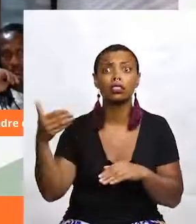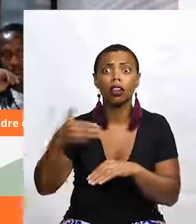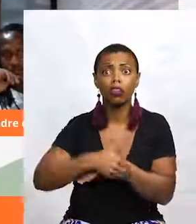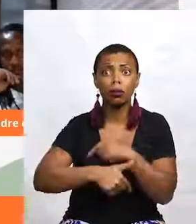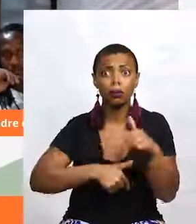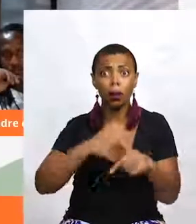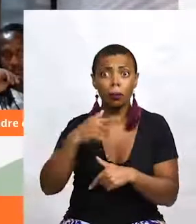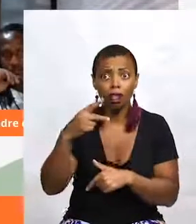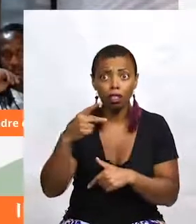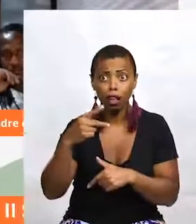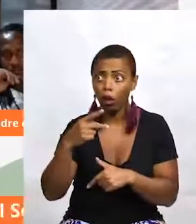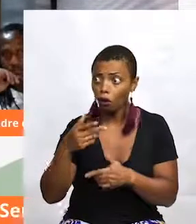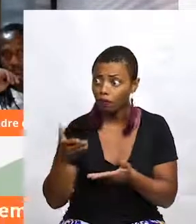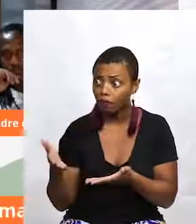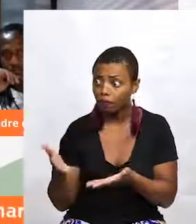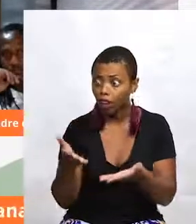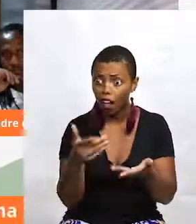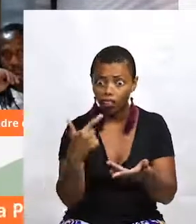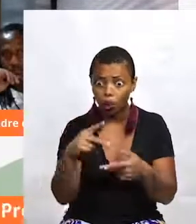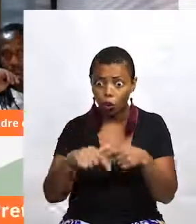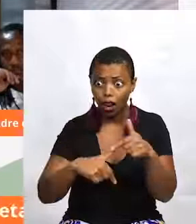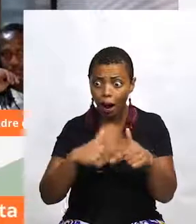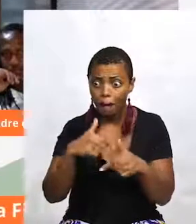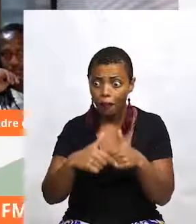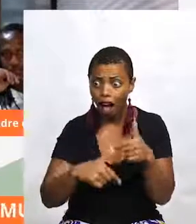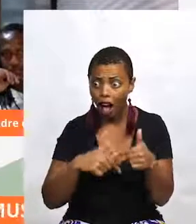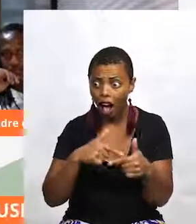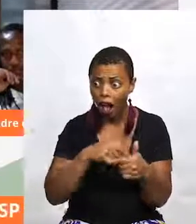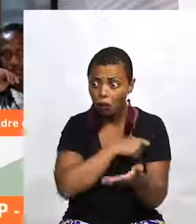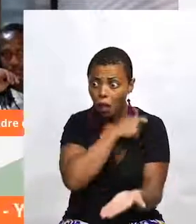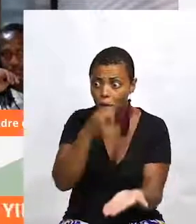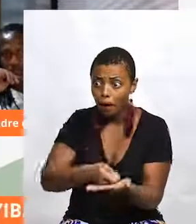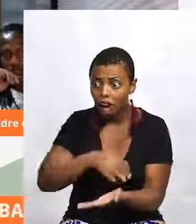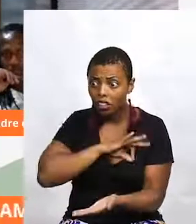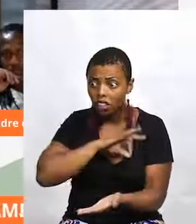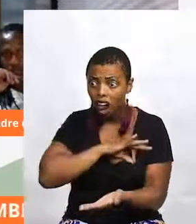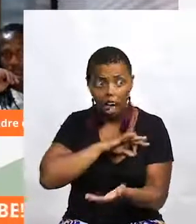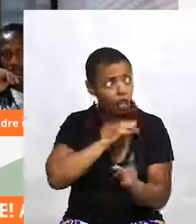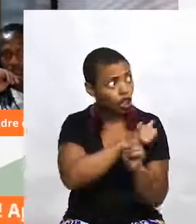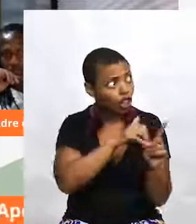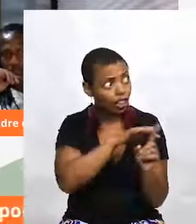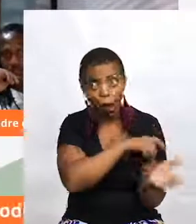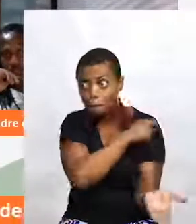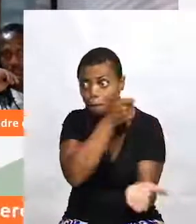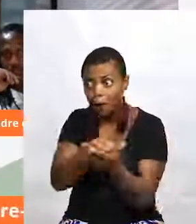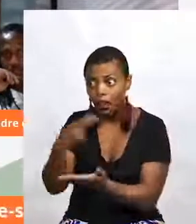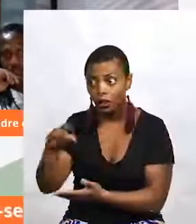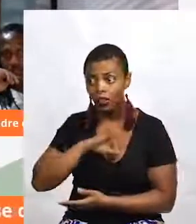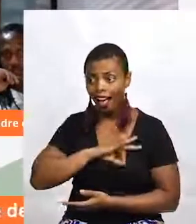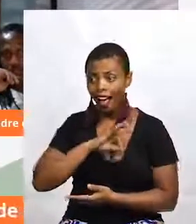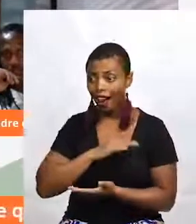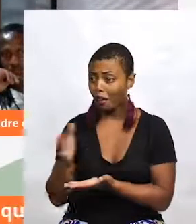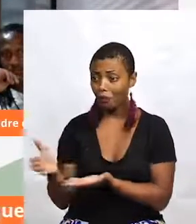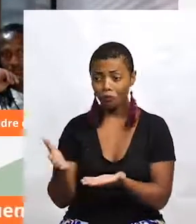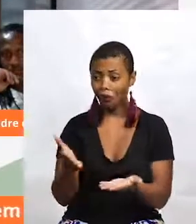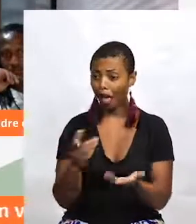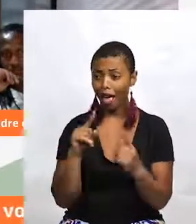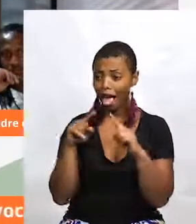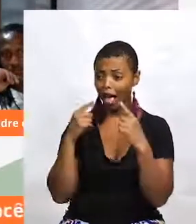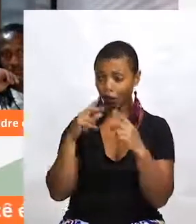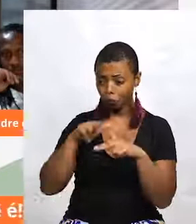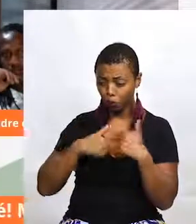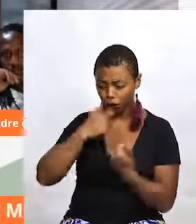né, Sônia? Faça. Você é pago para isso. A sociedade te paga para isso. Quantas portas